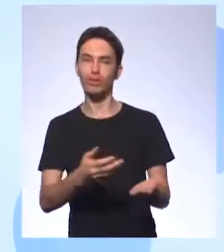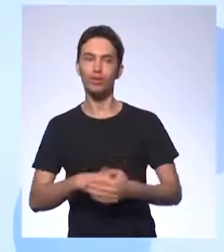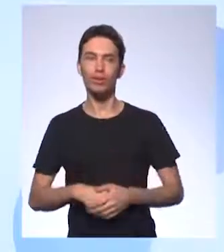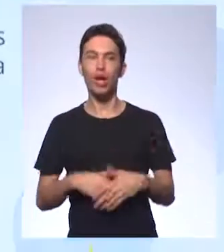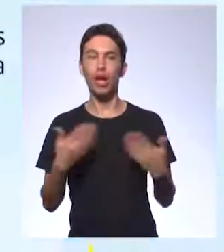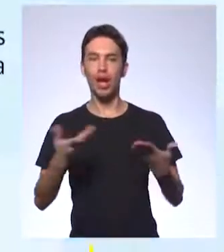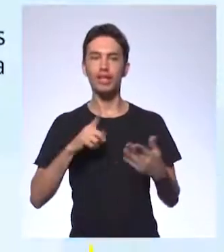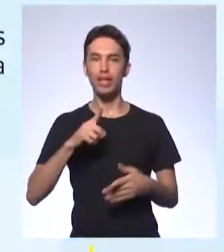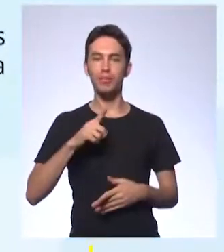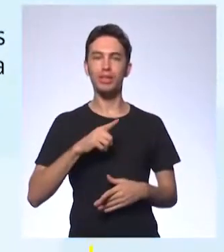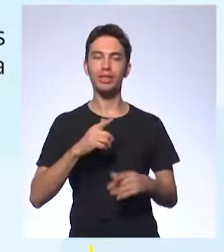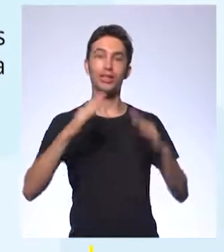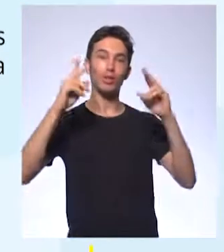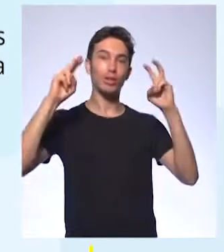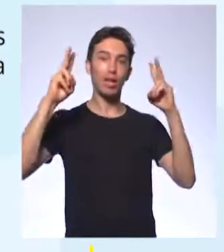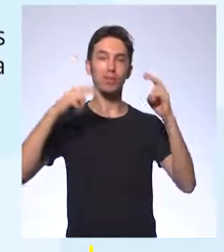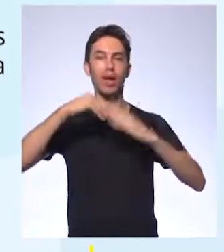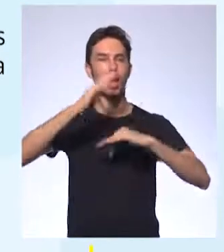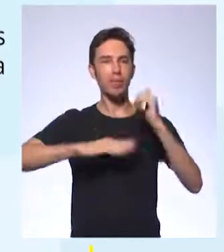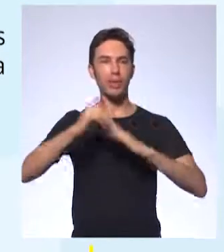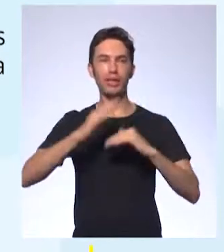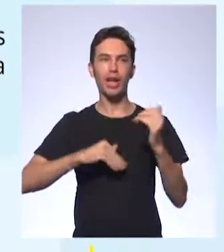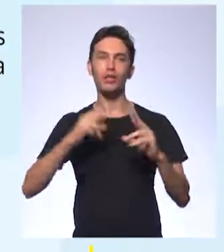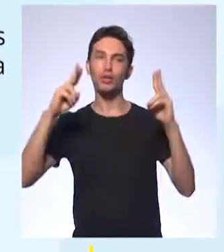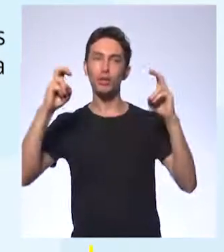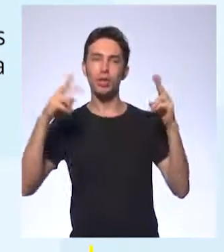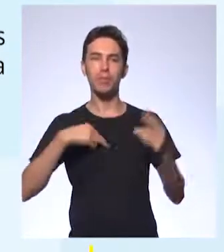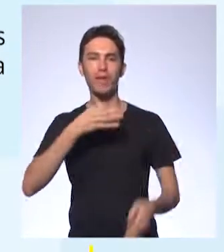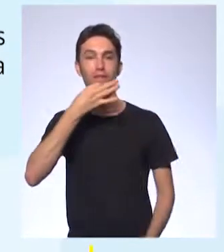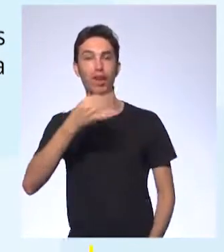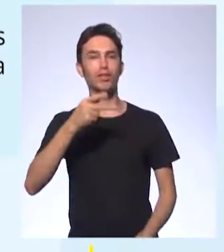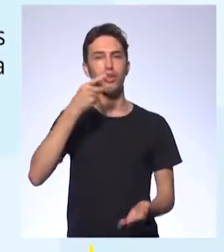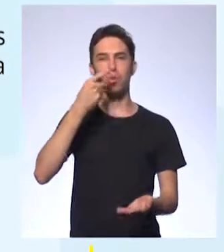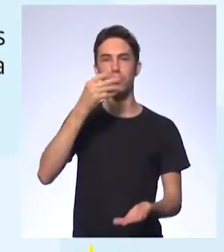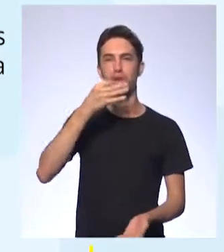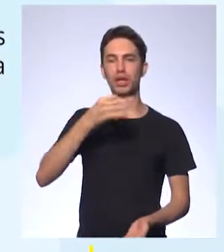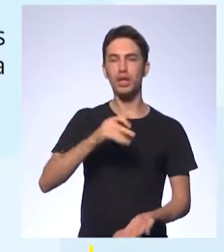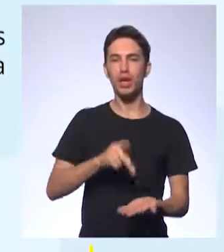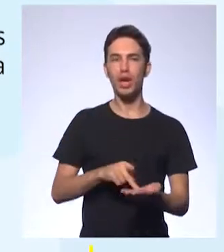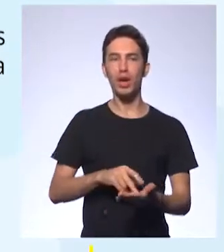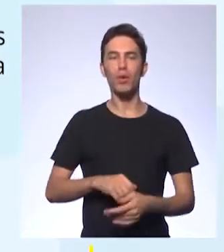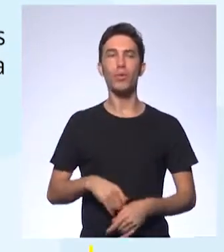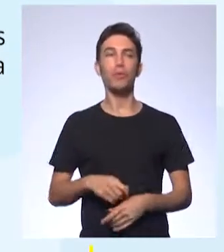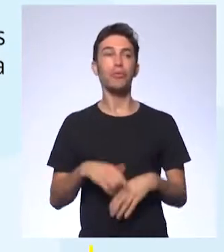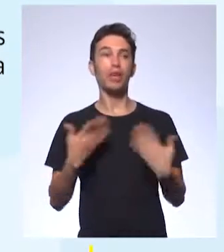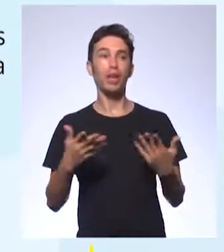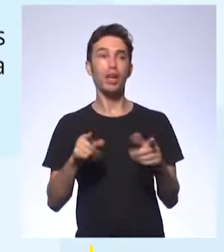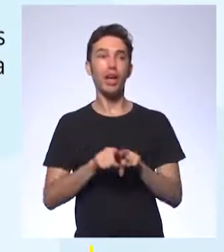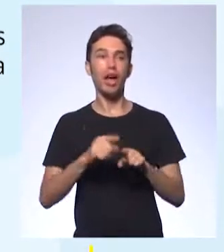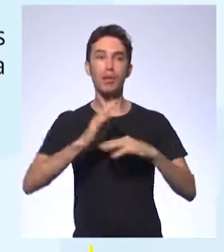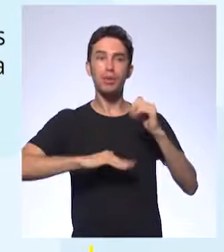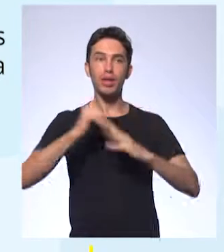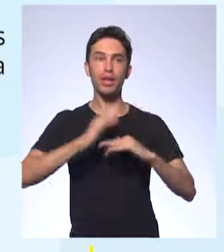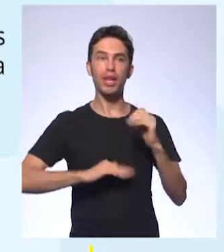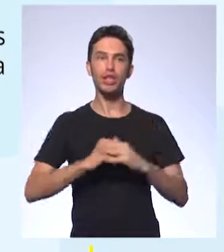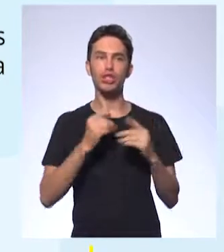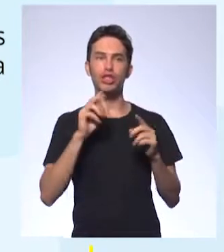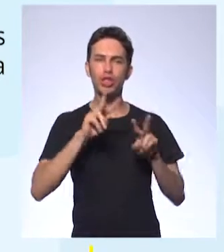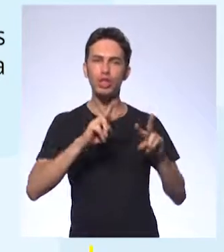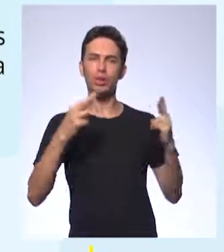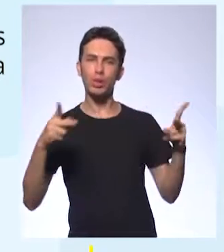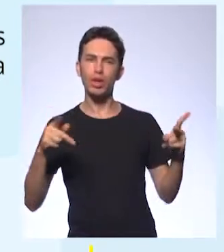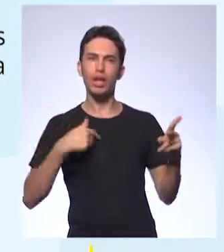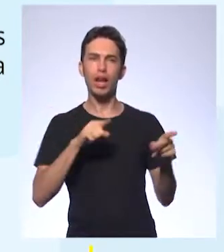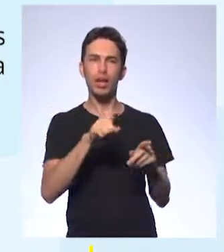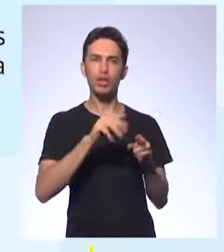aí tema e habilidade. Tema da aula: fato e opinião. E a habilidade: distinguir em segmentos descontínuos de